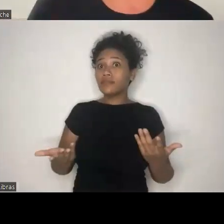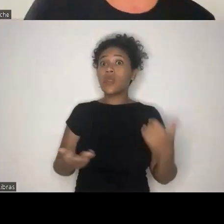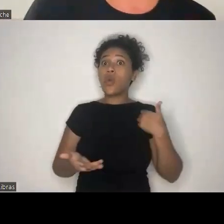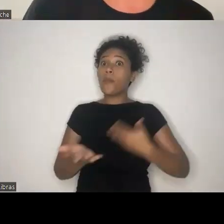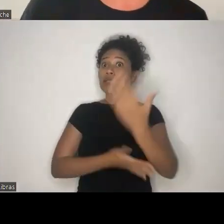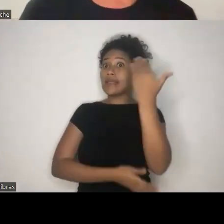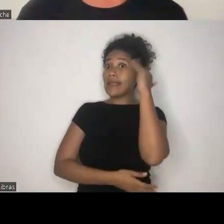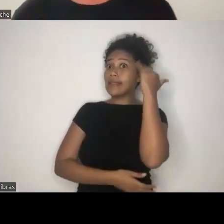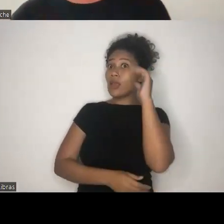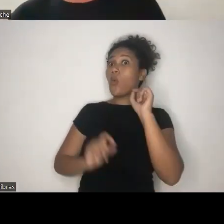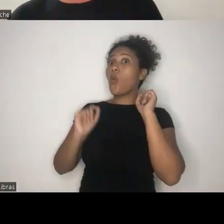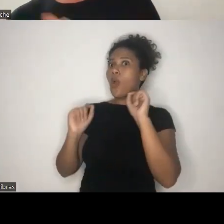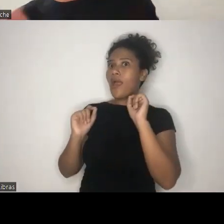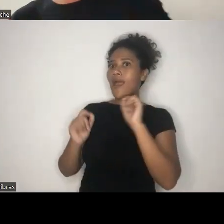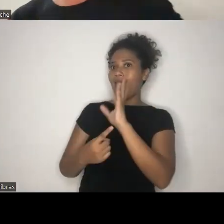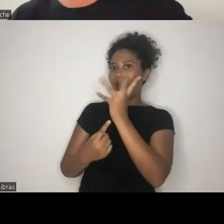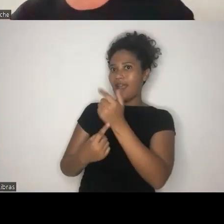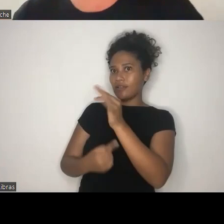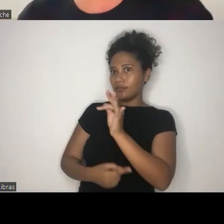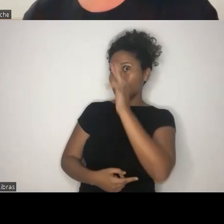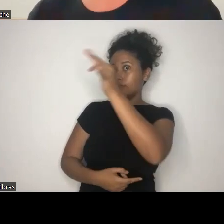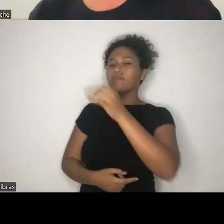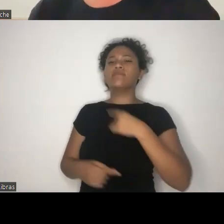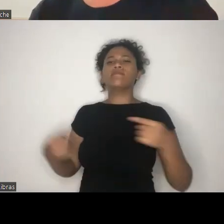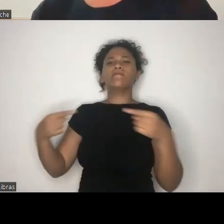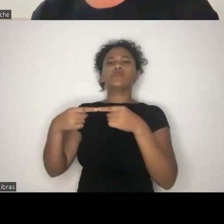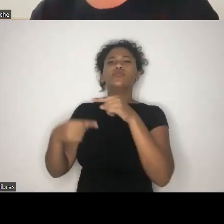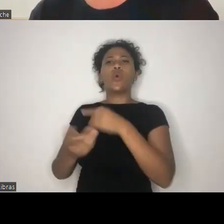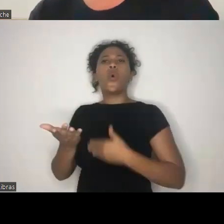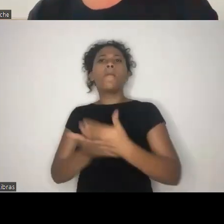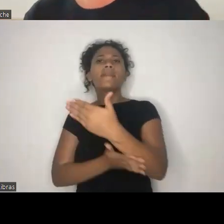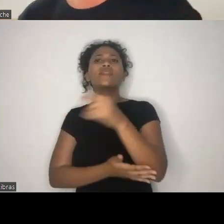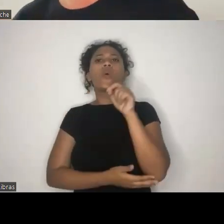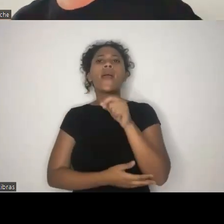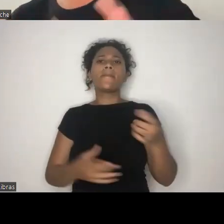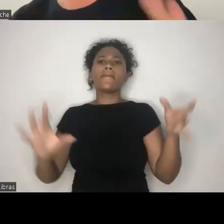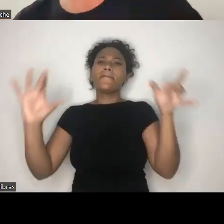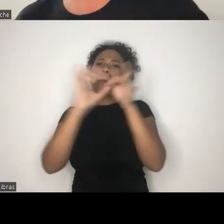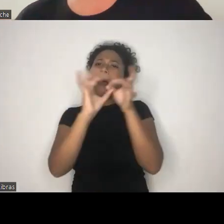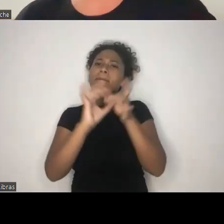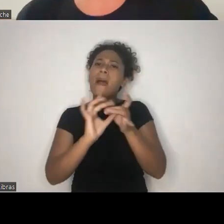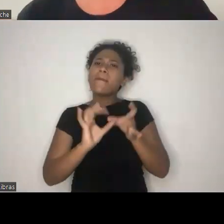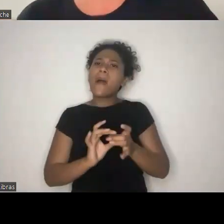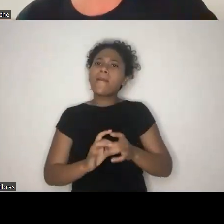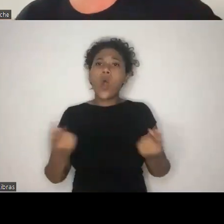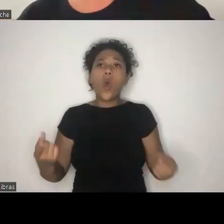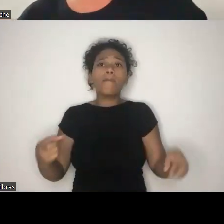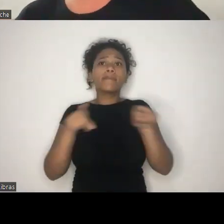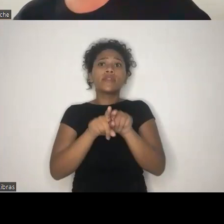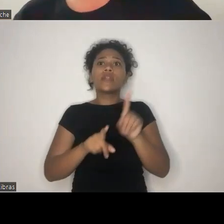a arte do amanhã nesse sentido ela começa a estar amarrada com uma combinação de